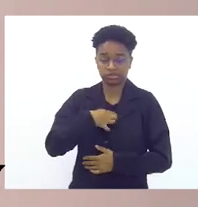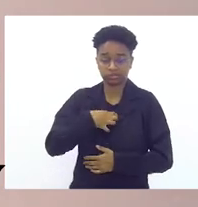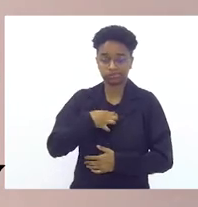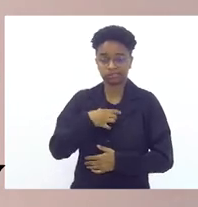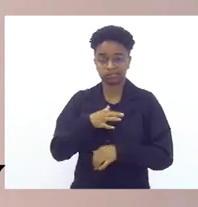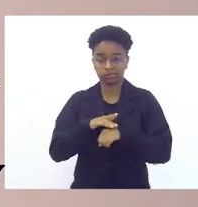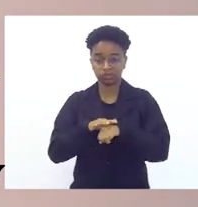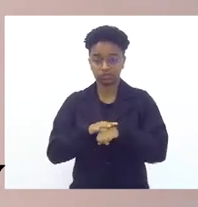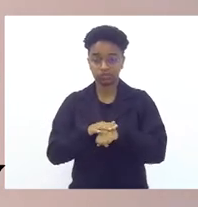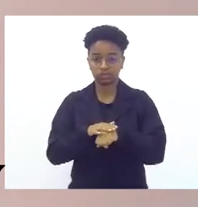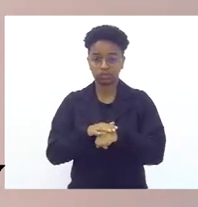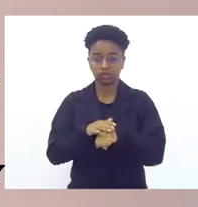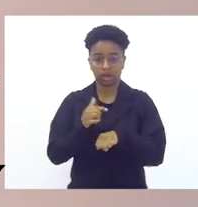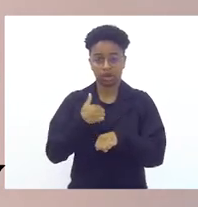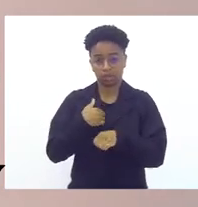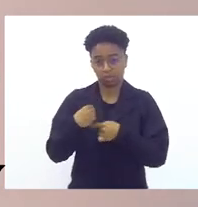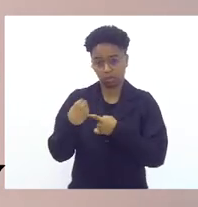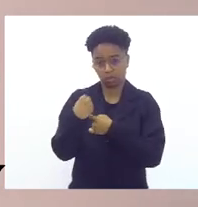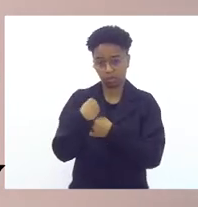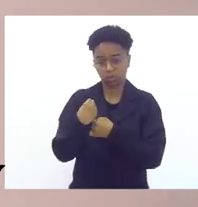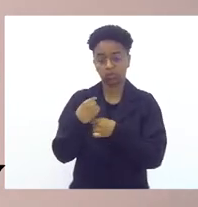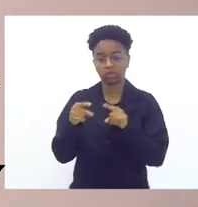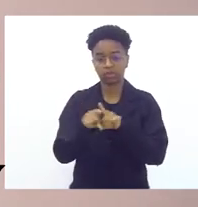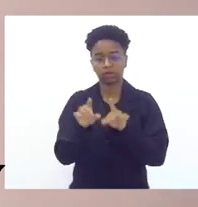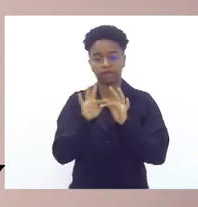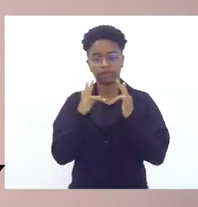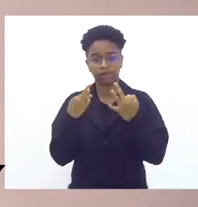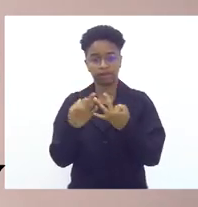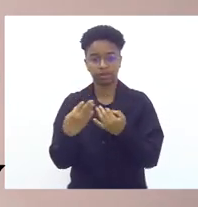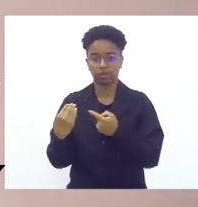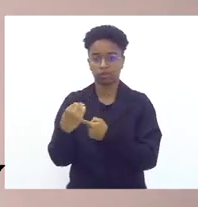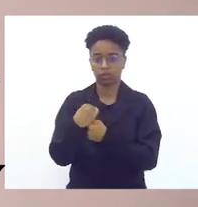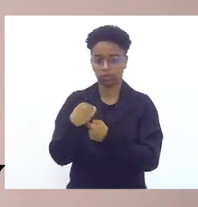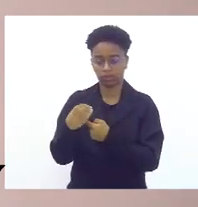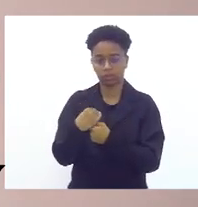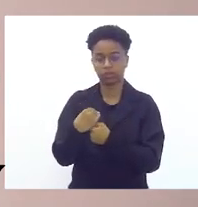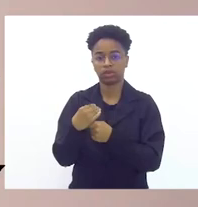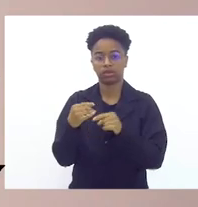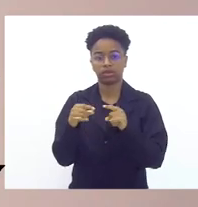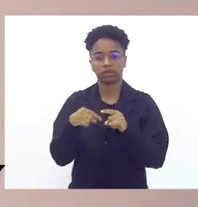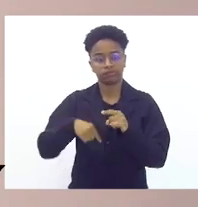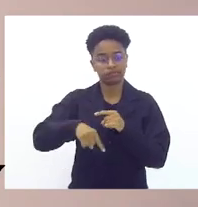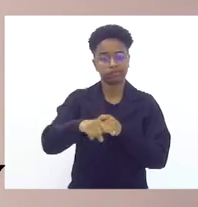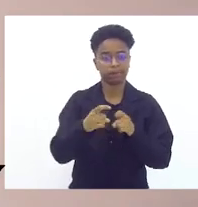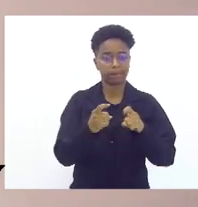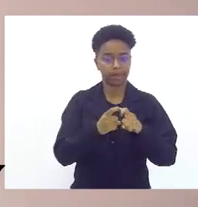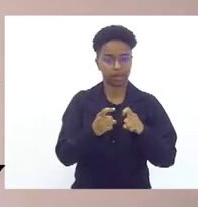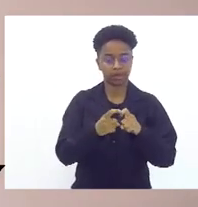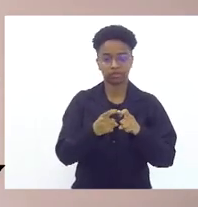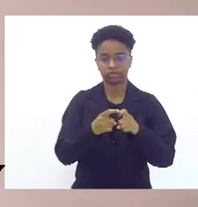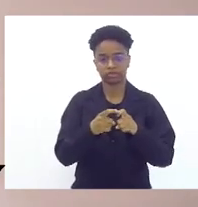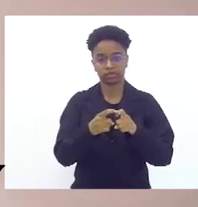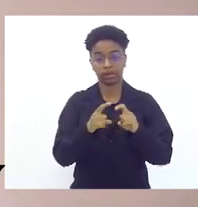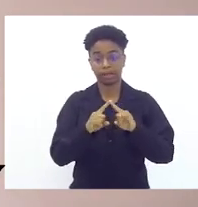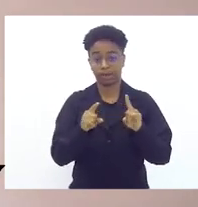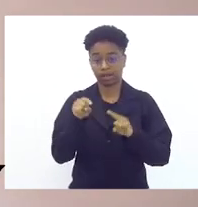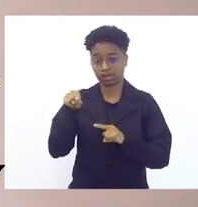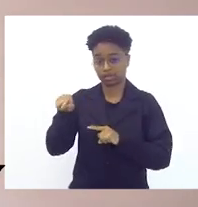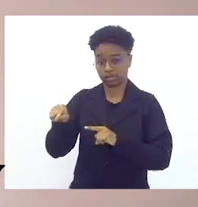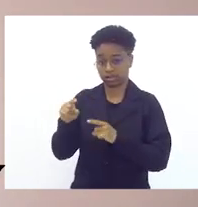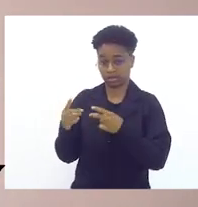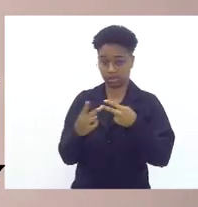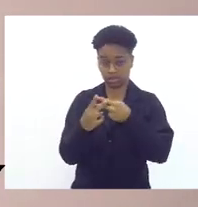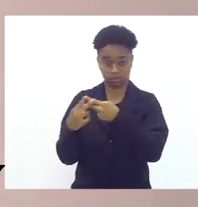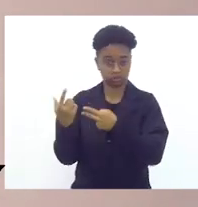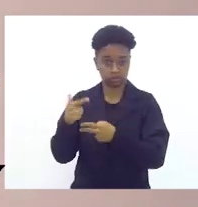eu tenho nos cuidados minha família sempre cuida de mim é médico tudo mais e lá a gente